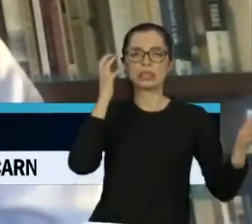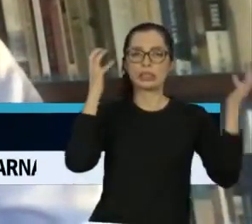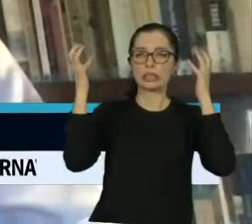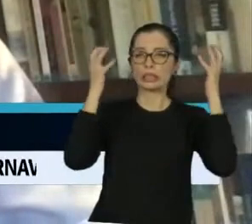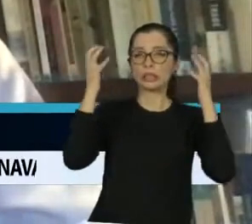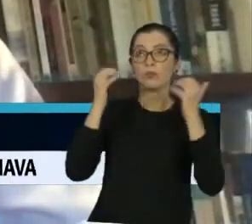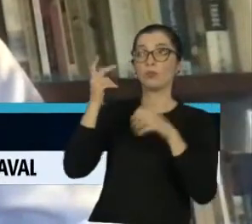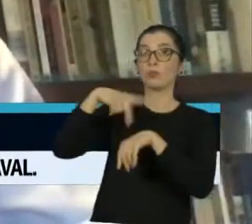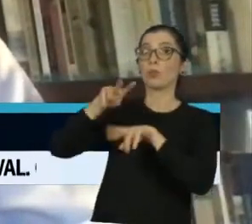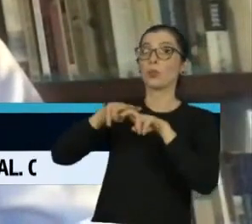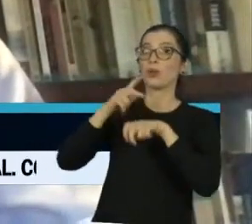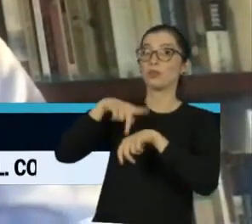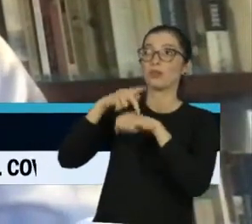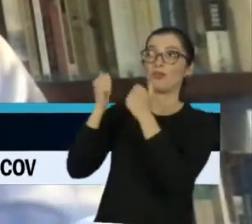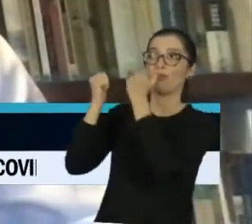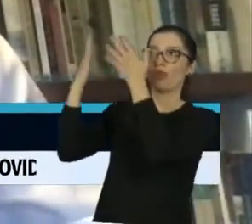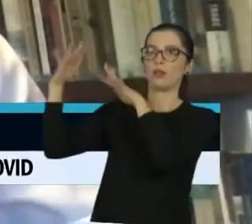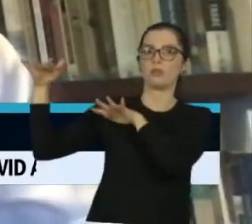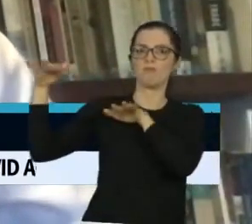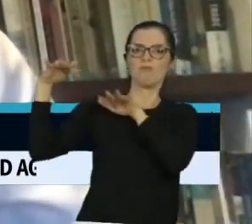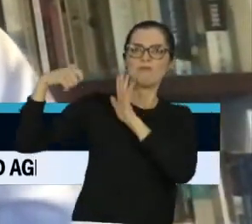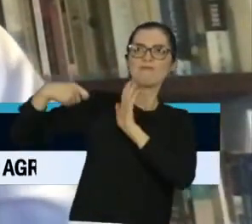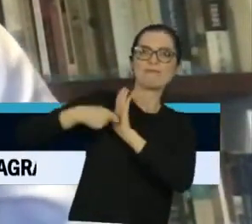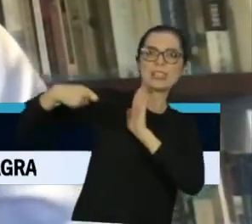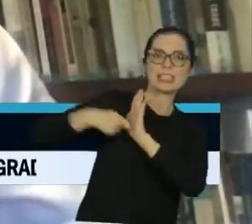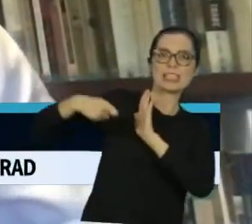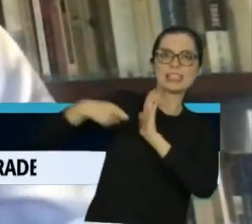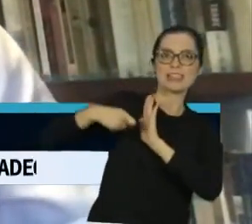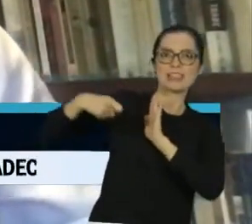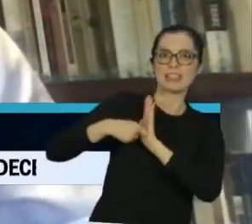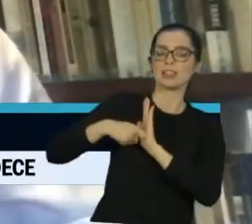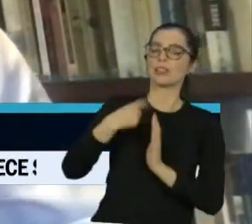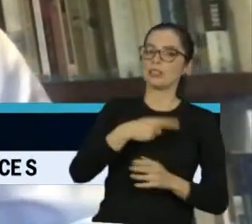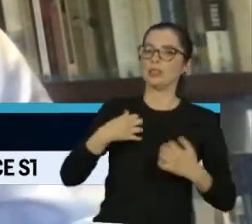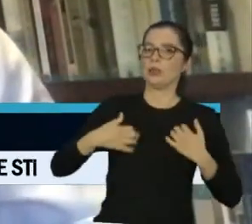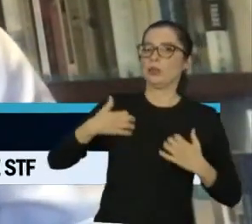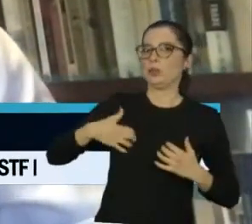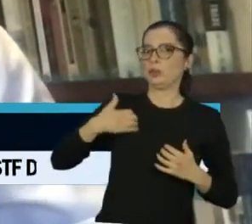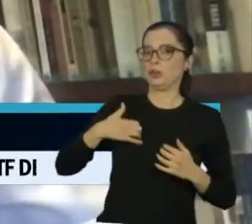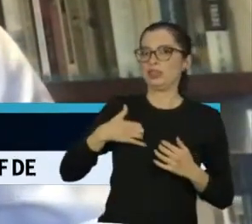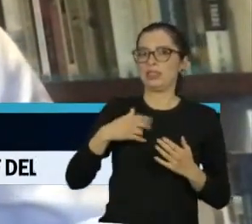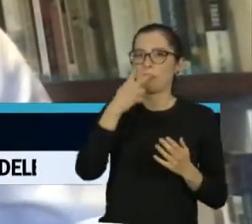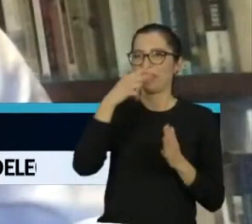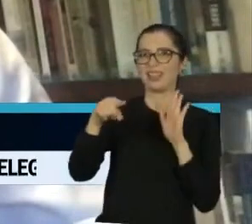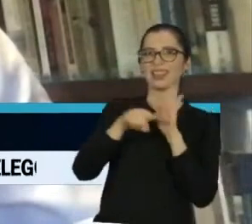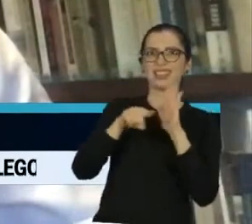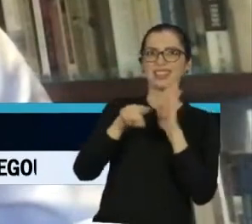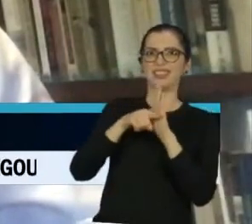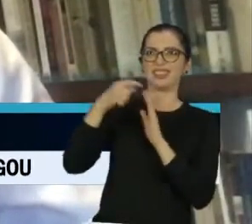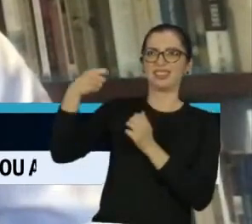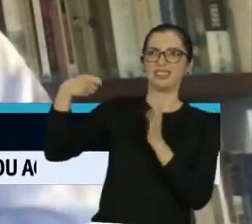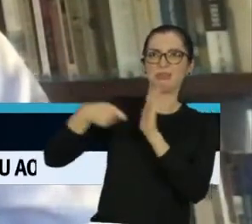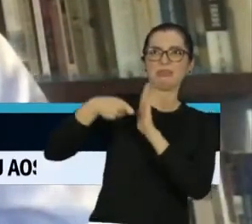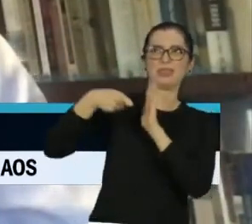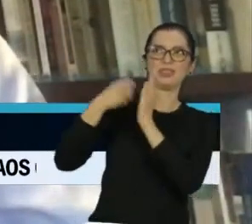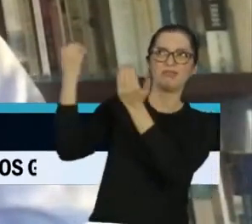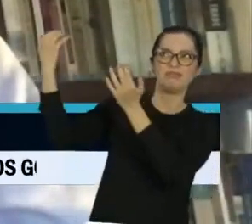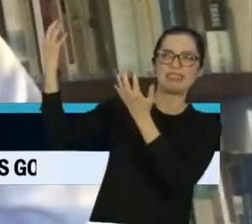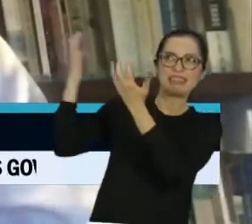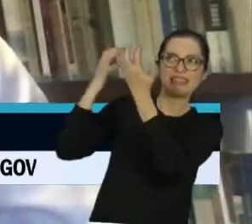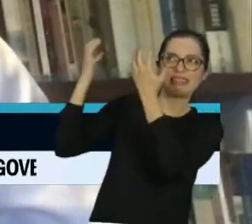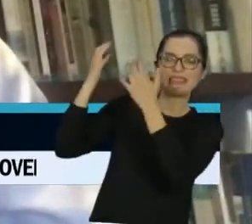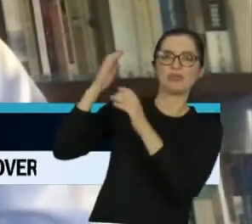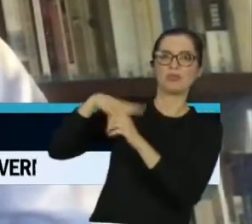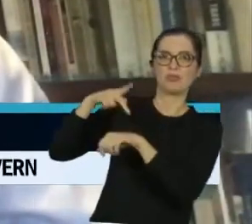internacional. Então, nós sentimos o clima negativo que vai se formando no mercado financeiro internacional em relação ao